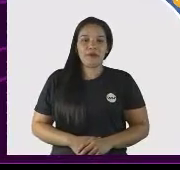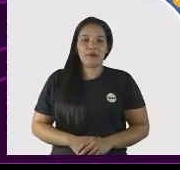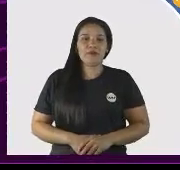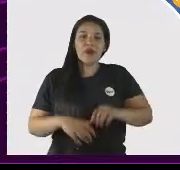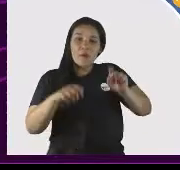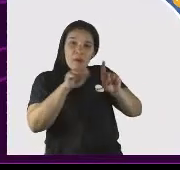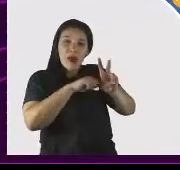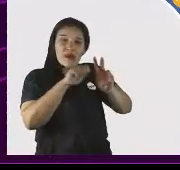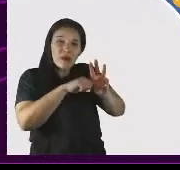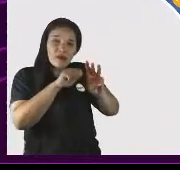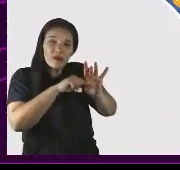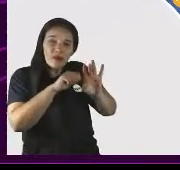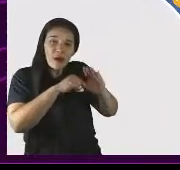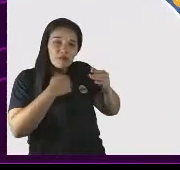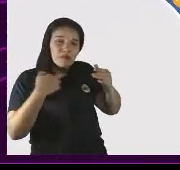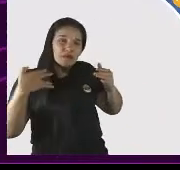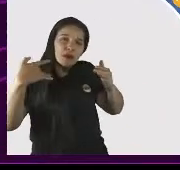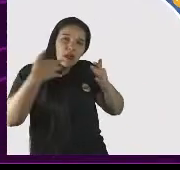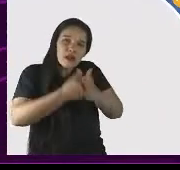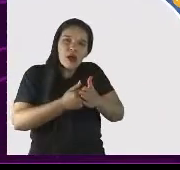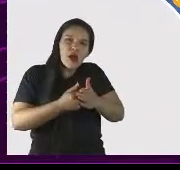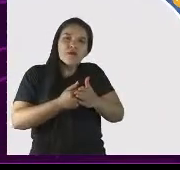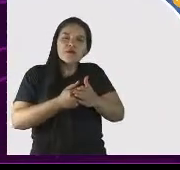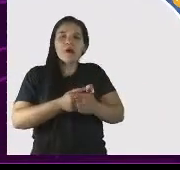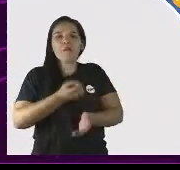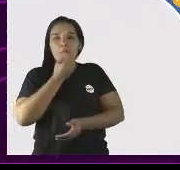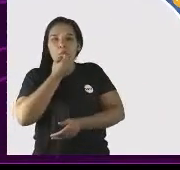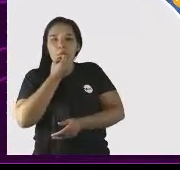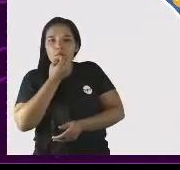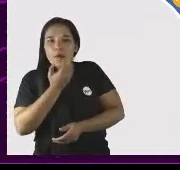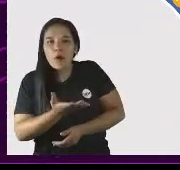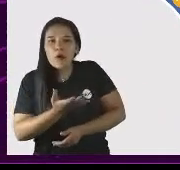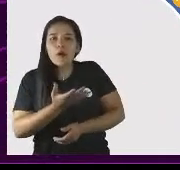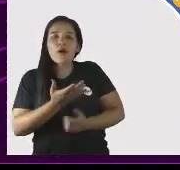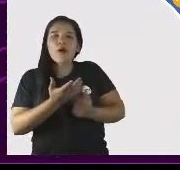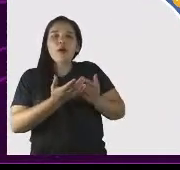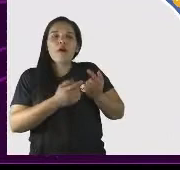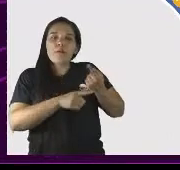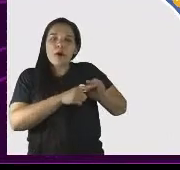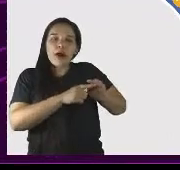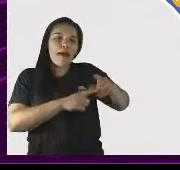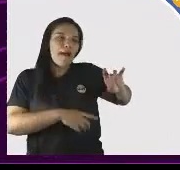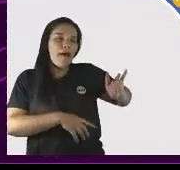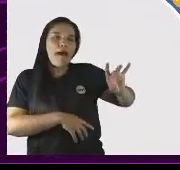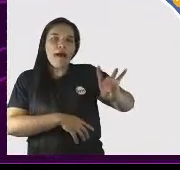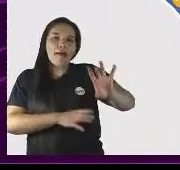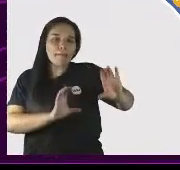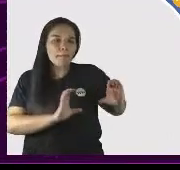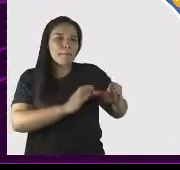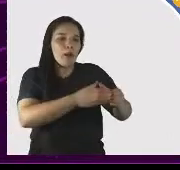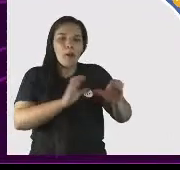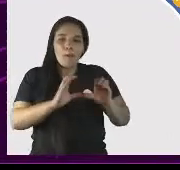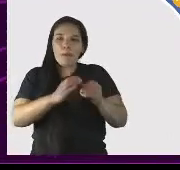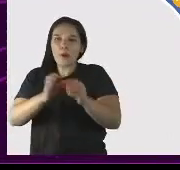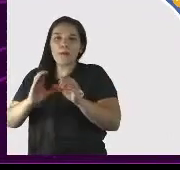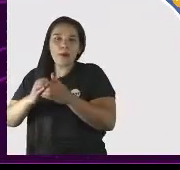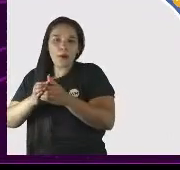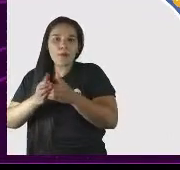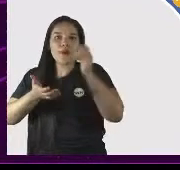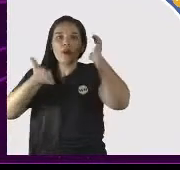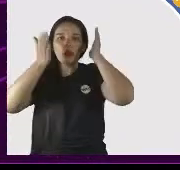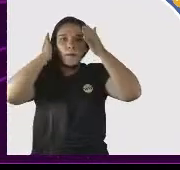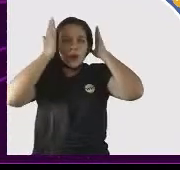bem foram bem interessantes porque cada cada setor né o tanto de ônibus quanto de caminhões foi afetado de uma forma diferente